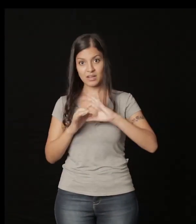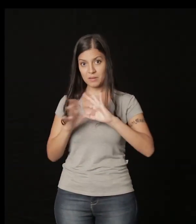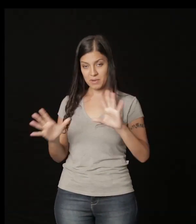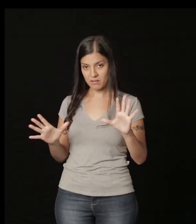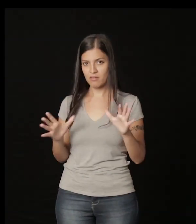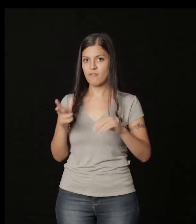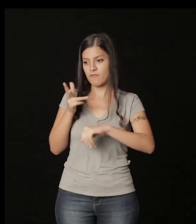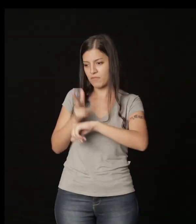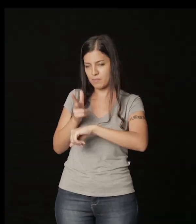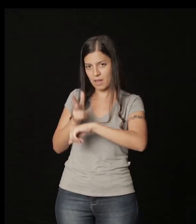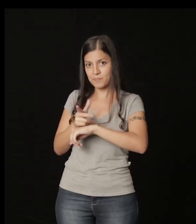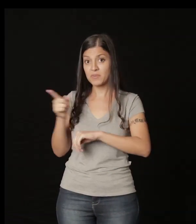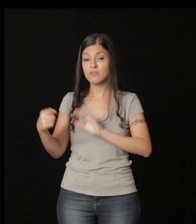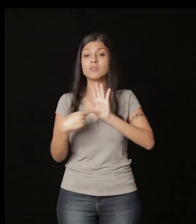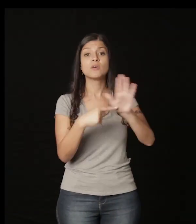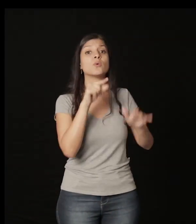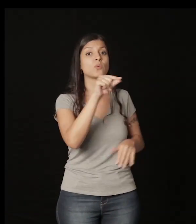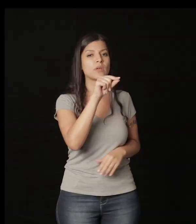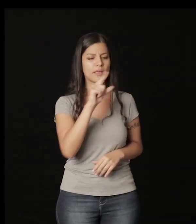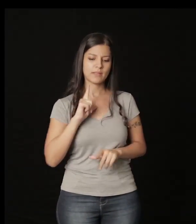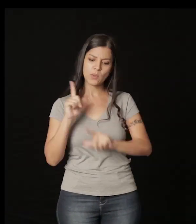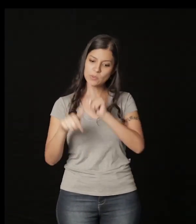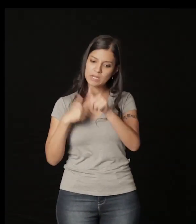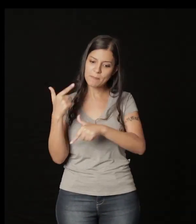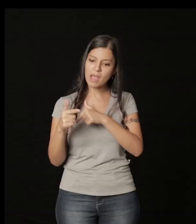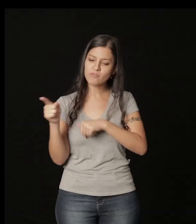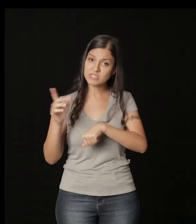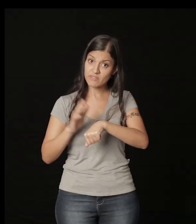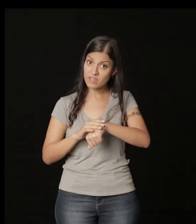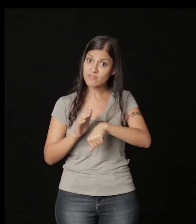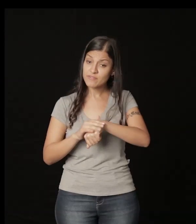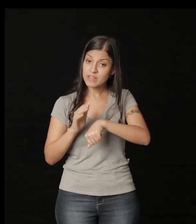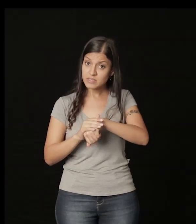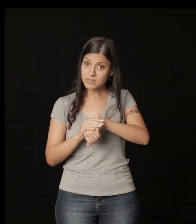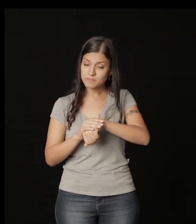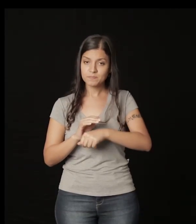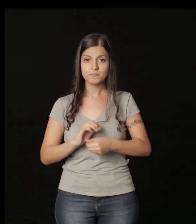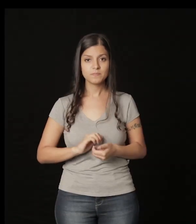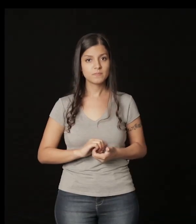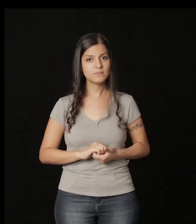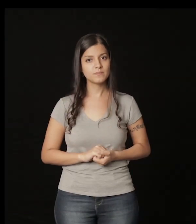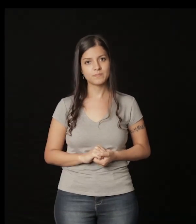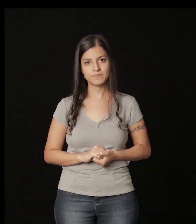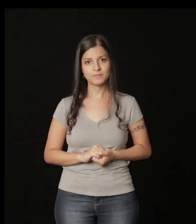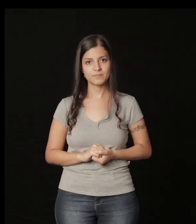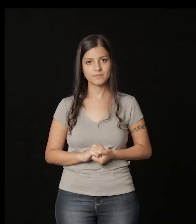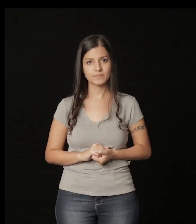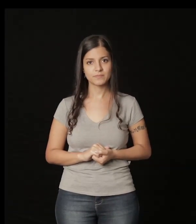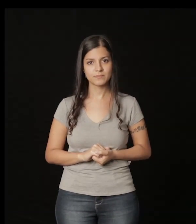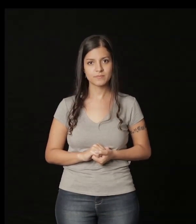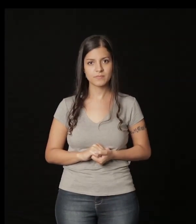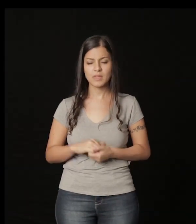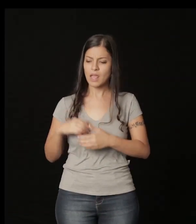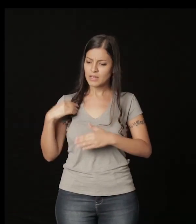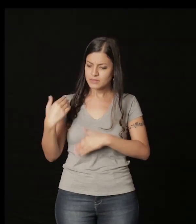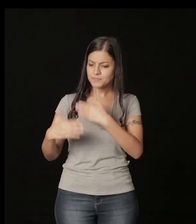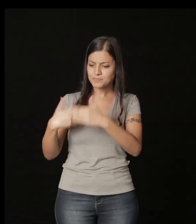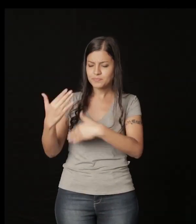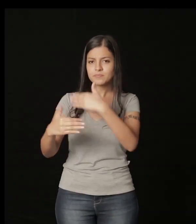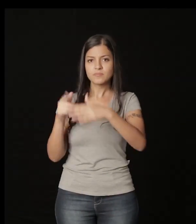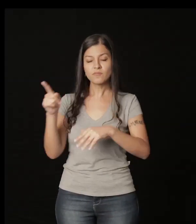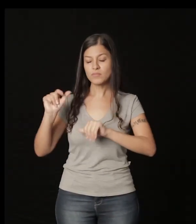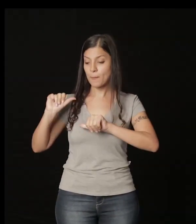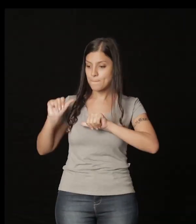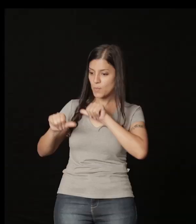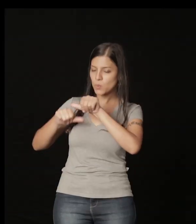você filmar isso, dizendo que você vai desenvolver um certo tipo de trabalho. Ao longo do trabalho, você tem uma